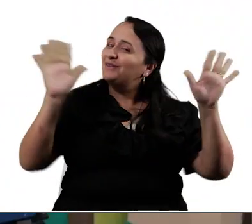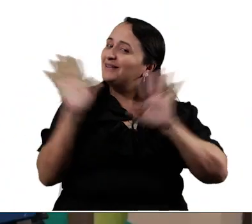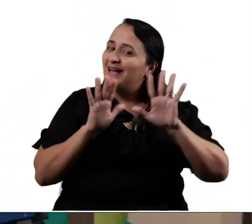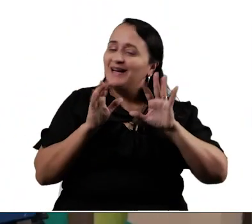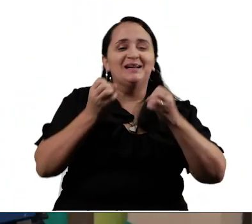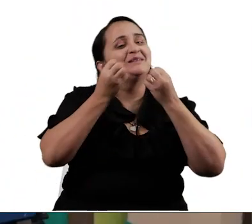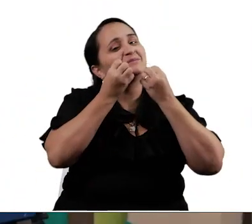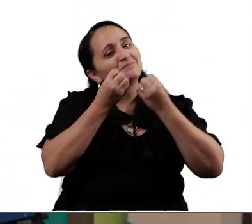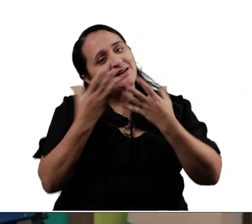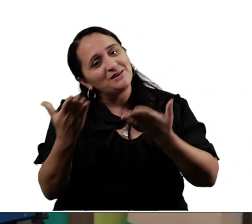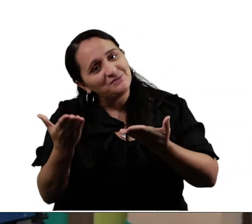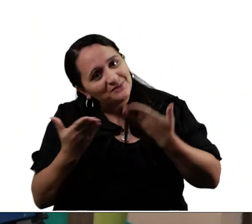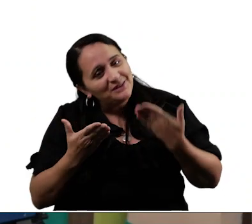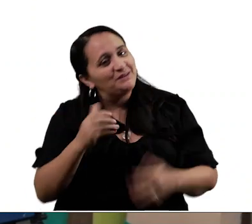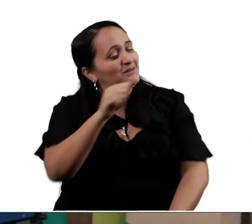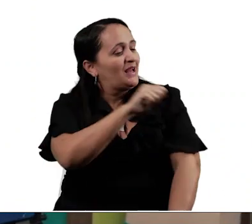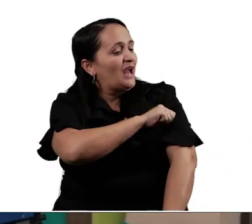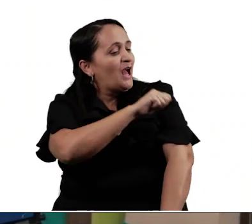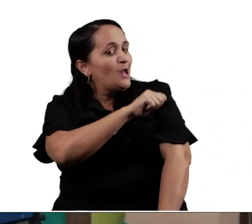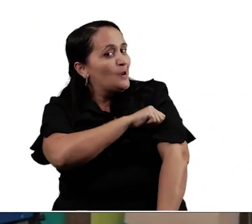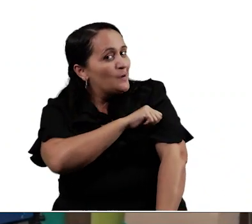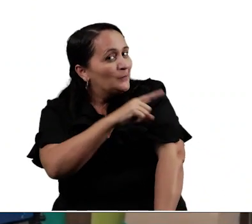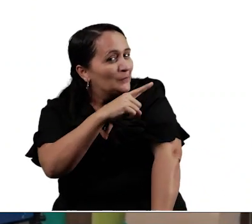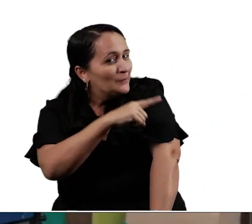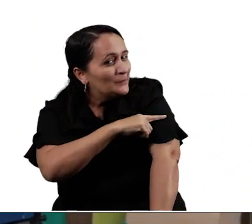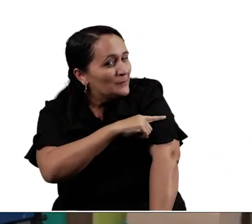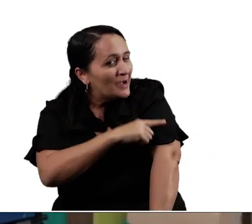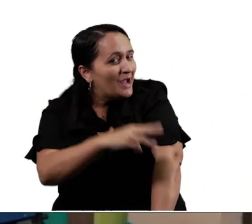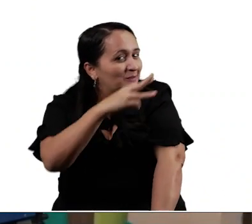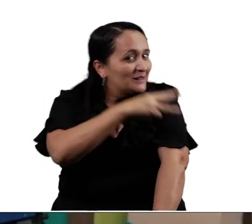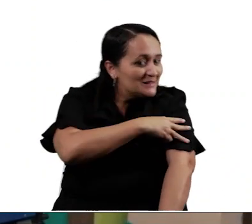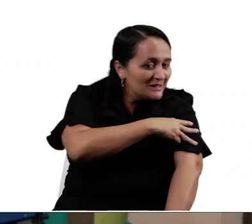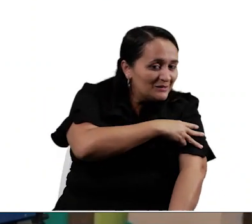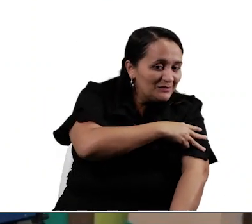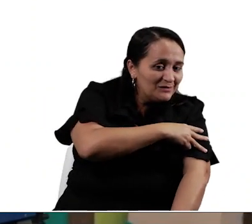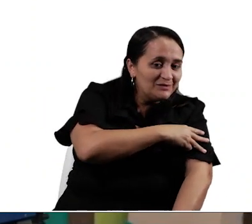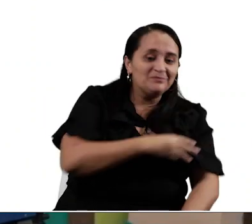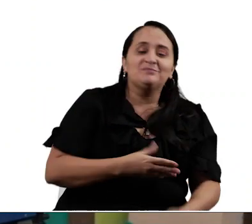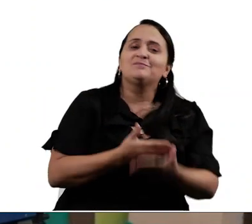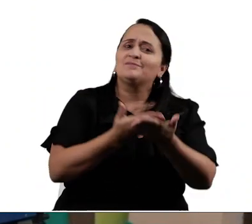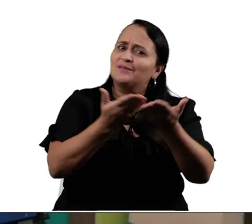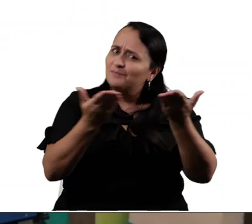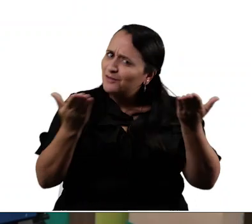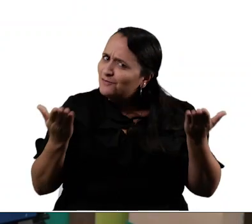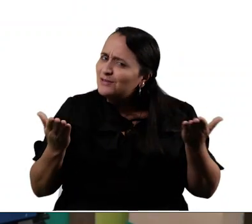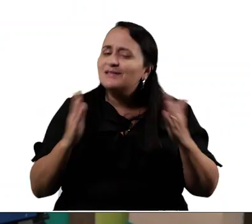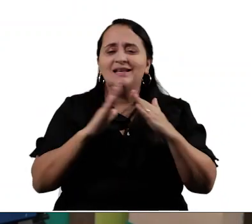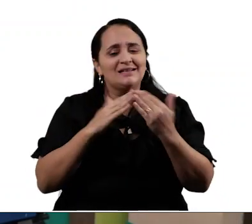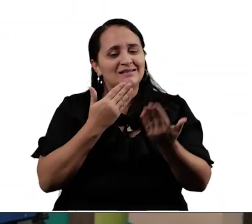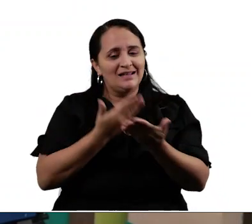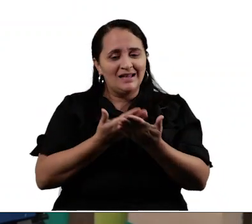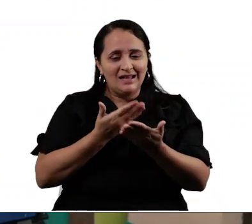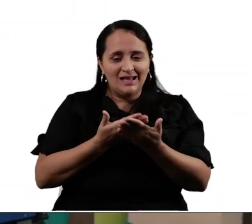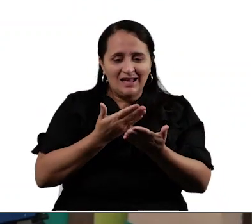Olá, sejam muito bem-vindos, alunos do ciclo 1 da Rede Municipal de Ensino. A aula é para vocês do primeiro ao